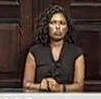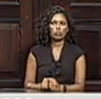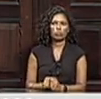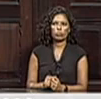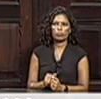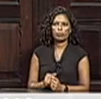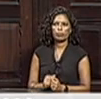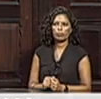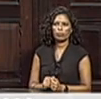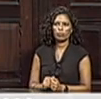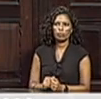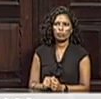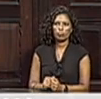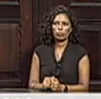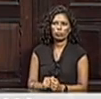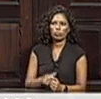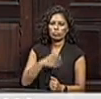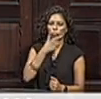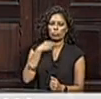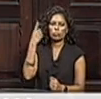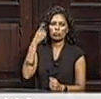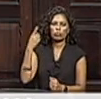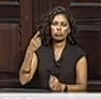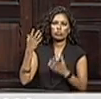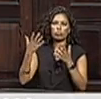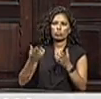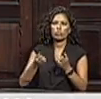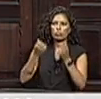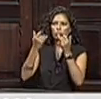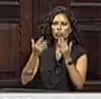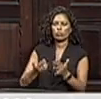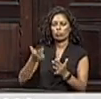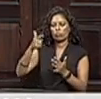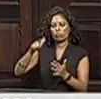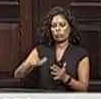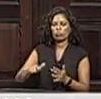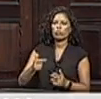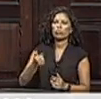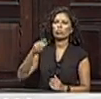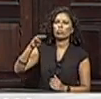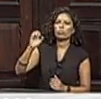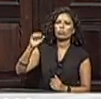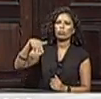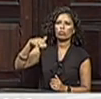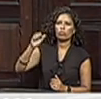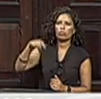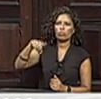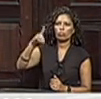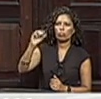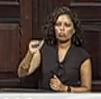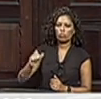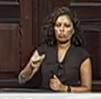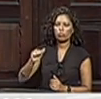Líderes e quero reapresentar. Ela é uma emenda que busca